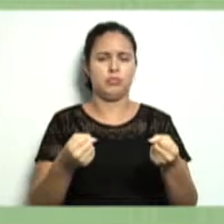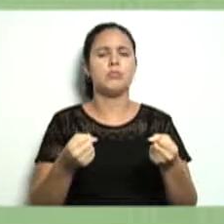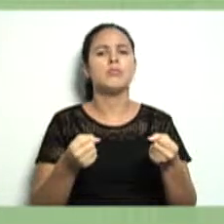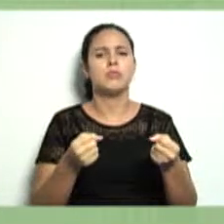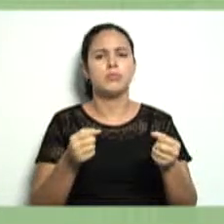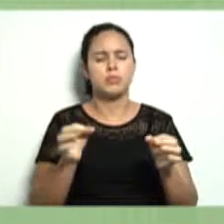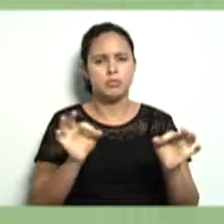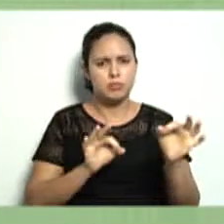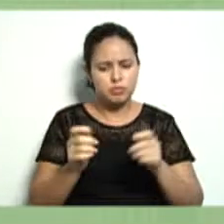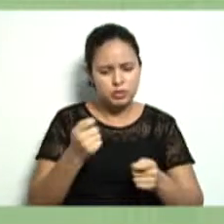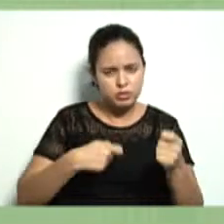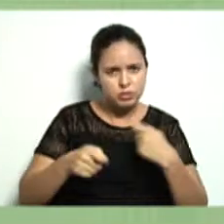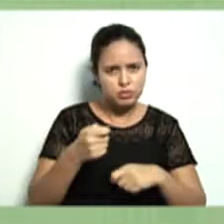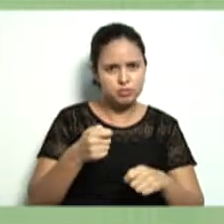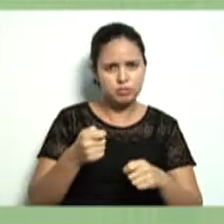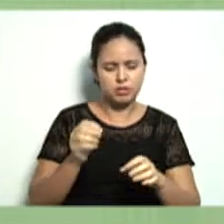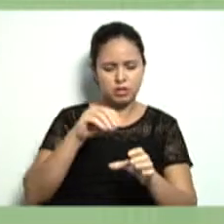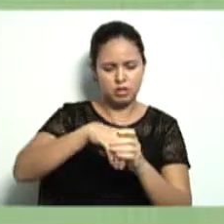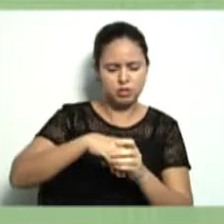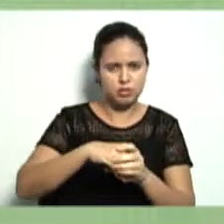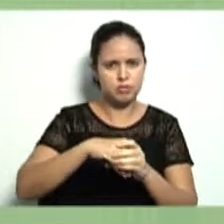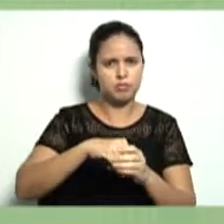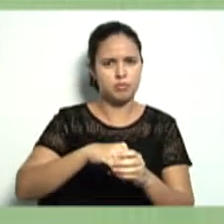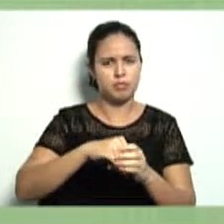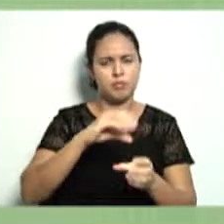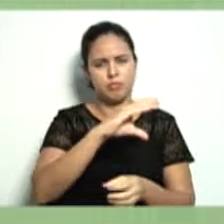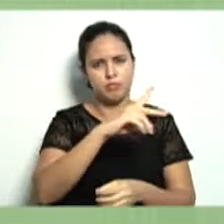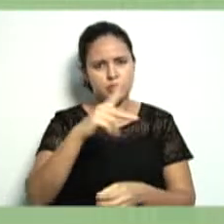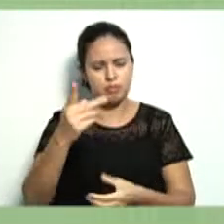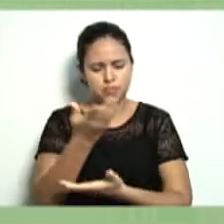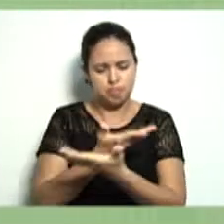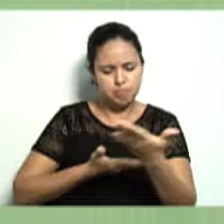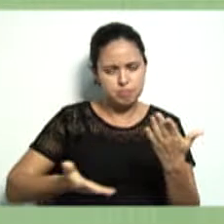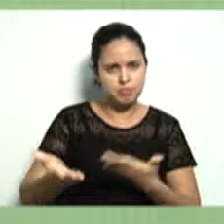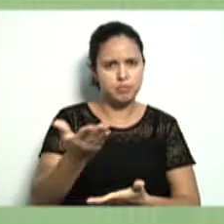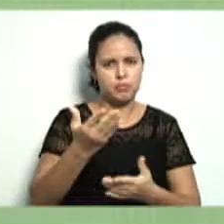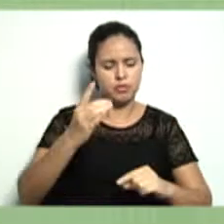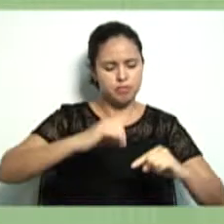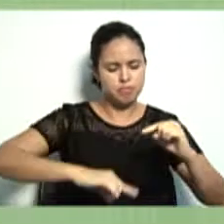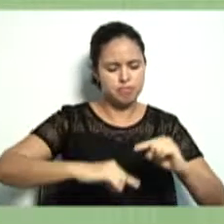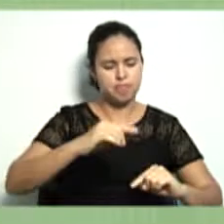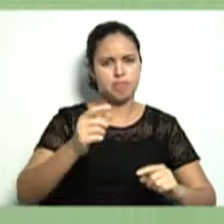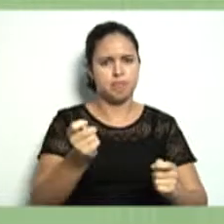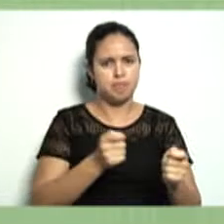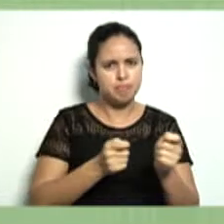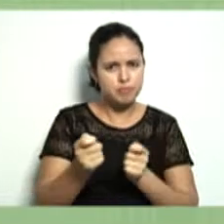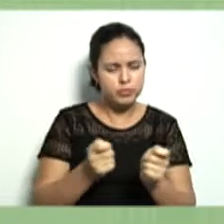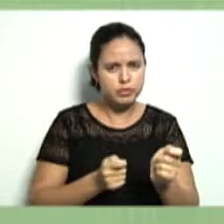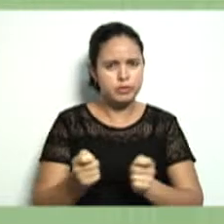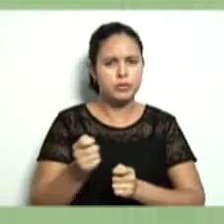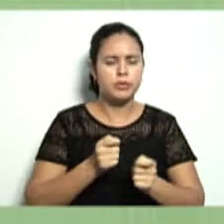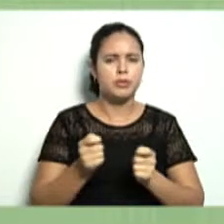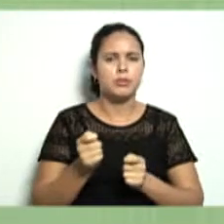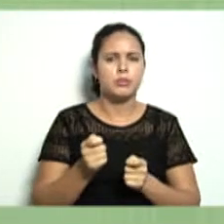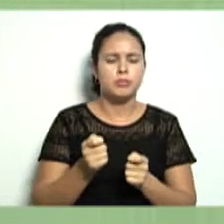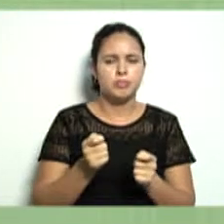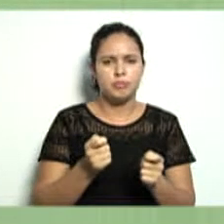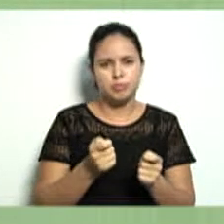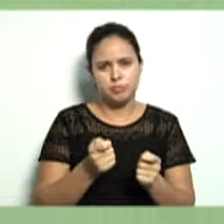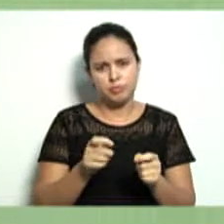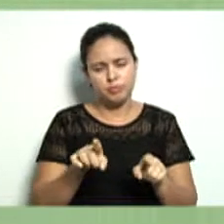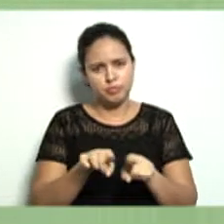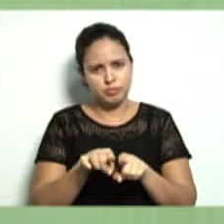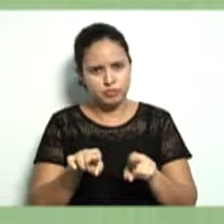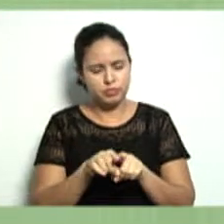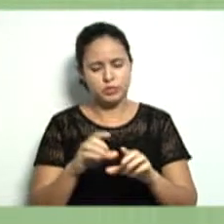que circulam na cooperativa, por meio de ferramentas de controle, olha aí de novo a ferramenta de controle